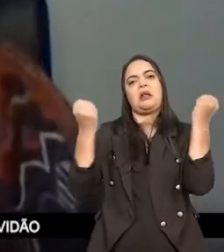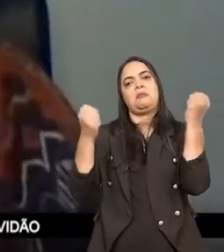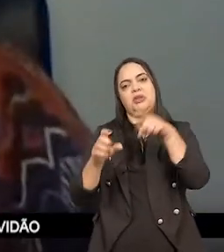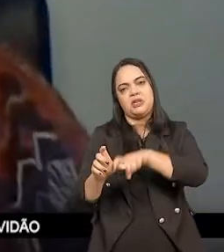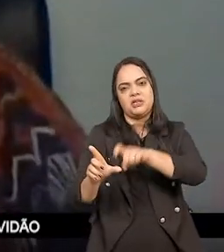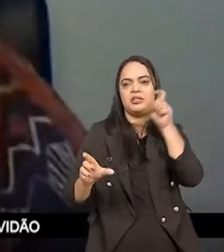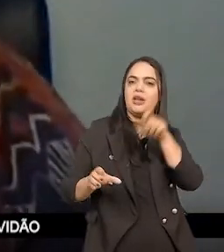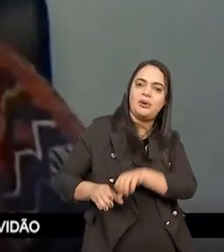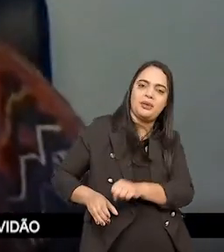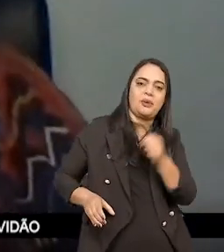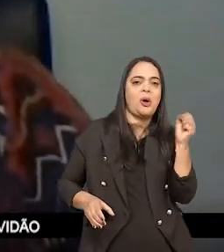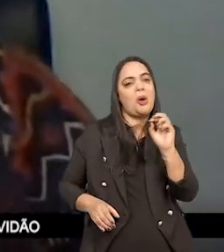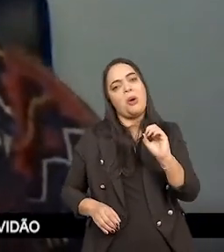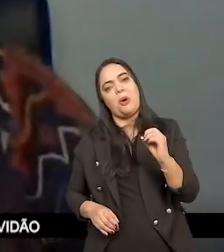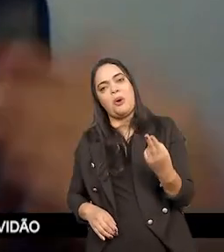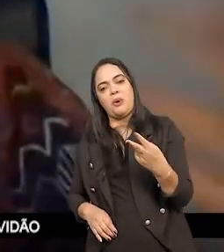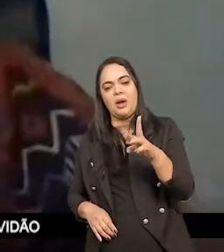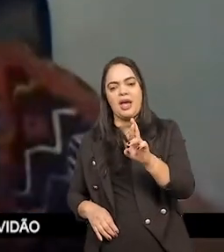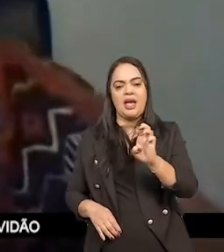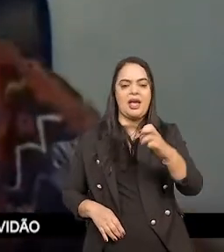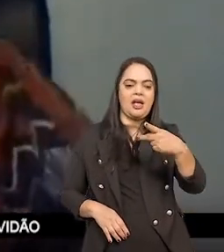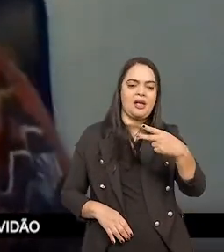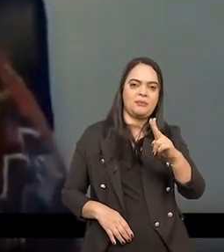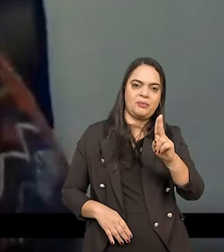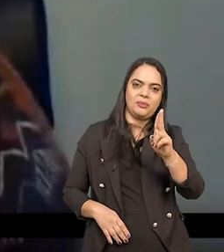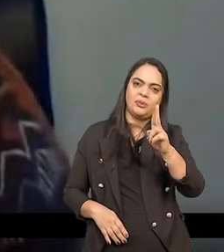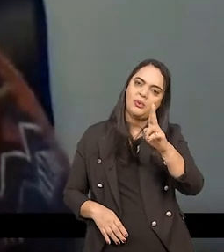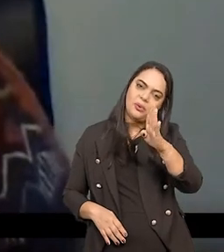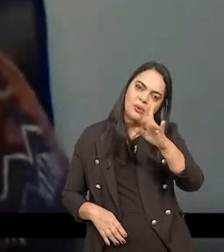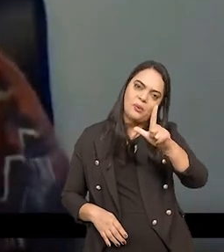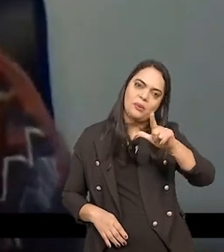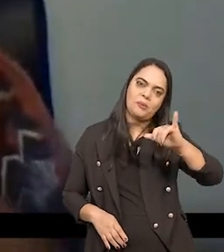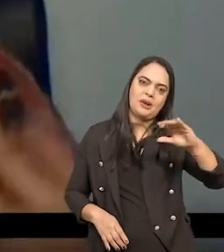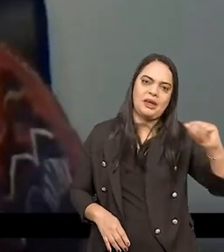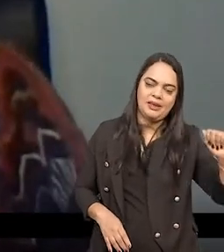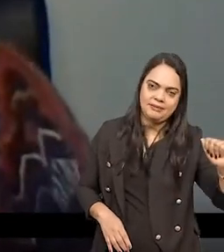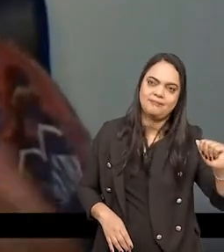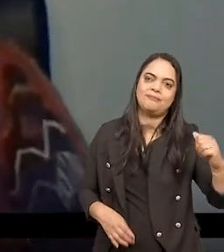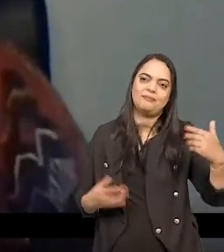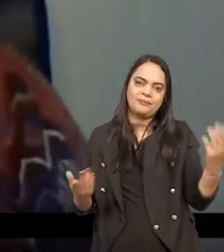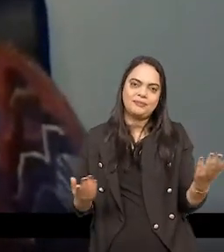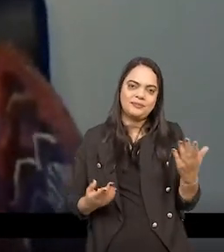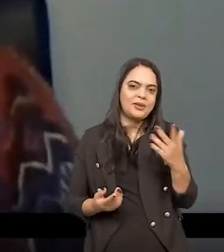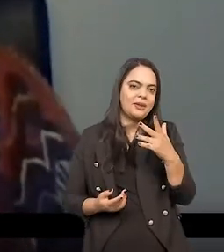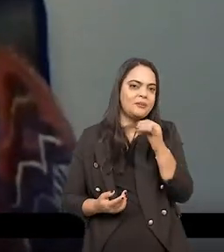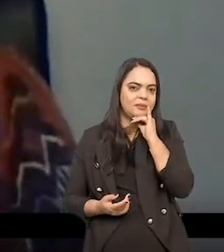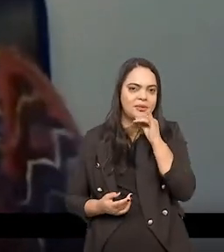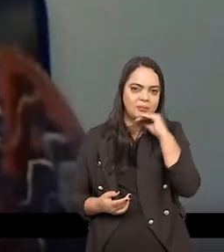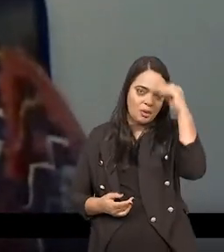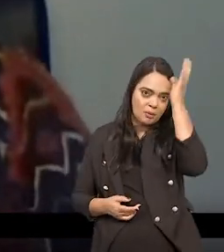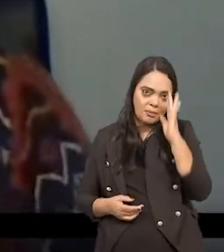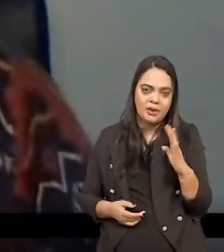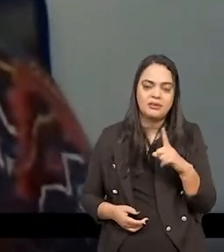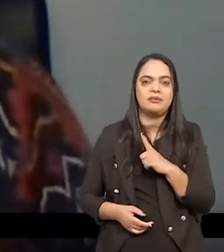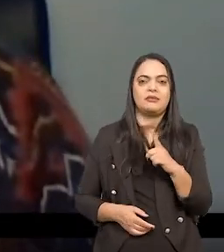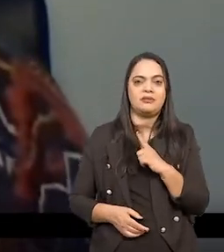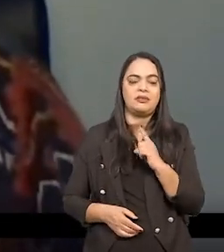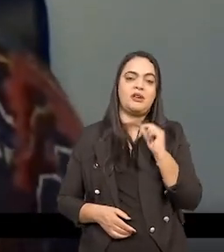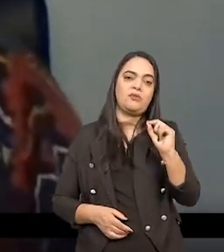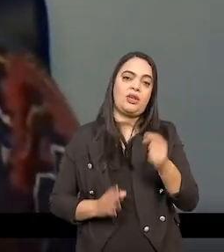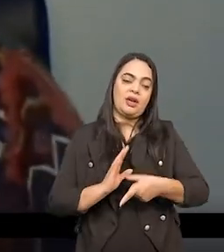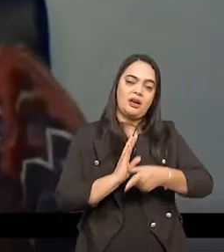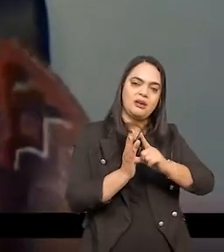mesmo de república, porque algumas sociedades aboliram a escravidão e estabeleceram repúblicas, né? O Brasil ainda teve essa particularidade de ter sido um